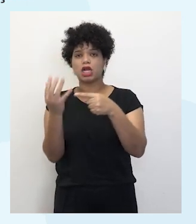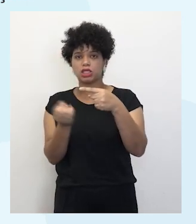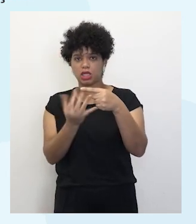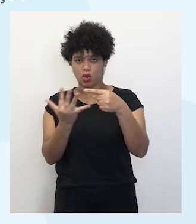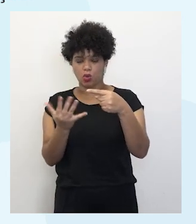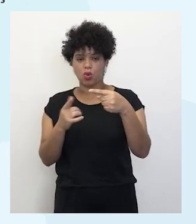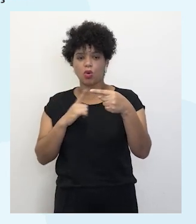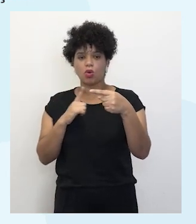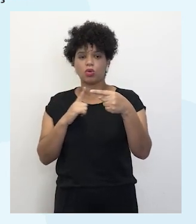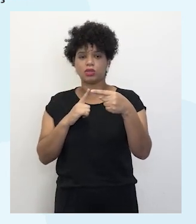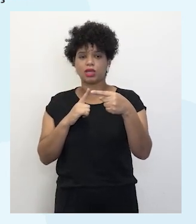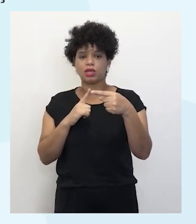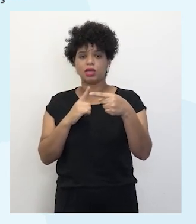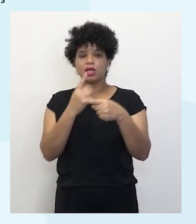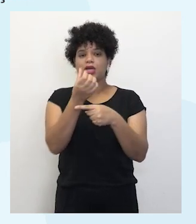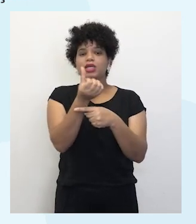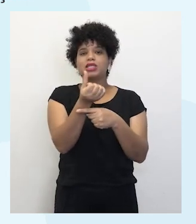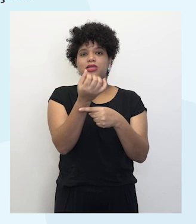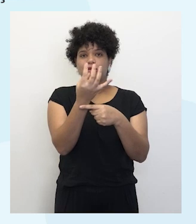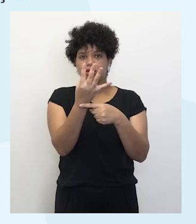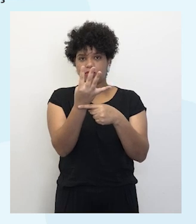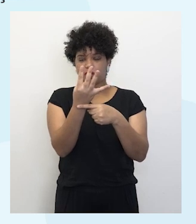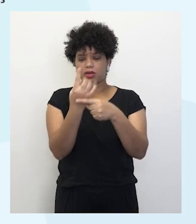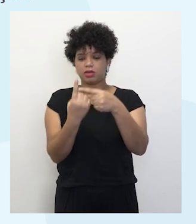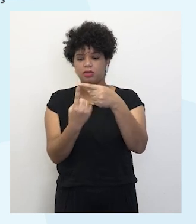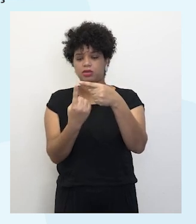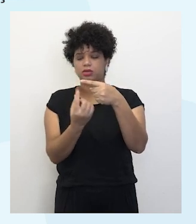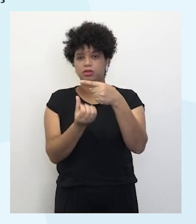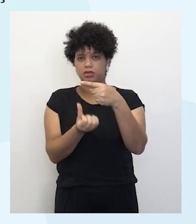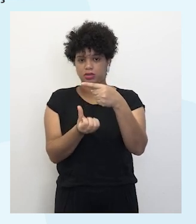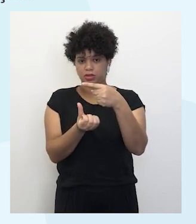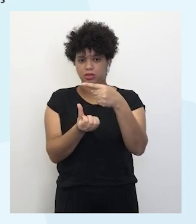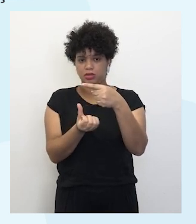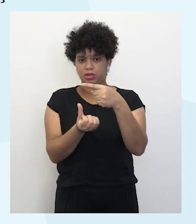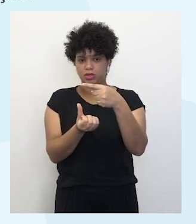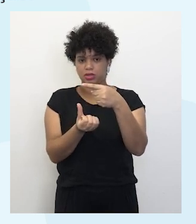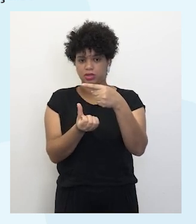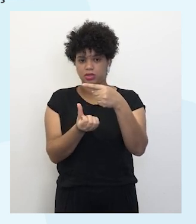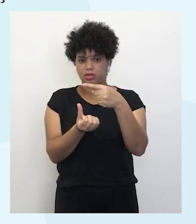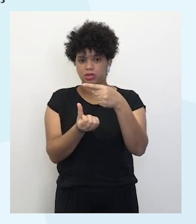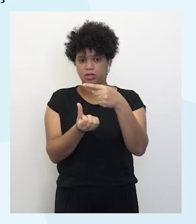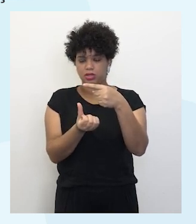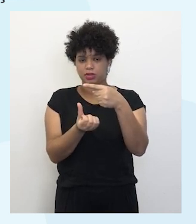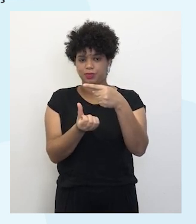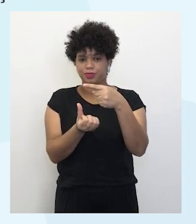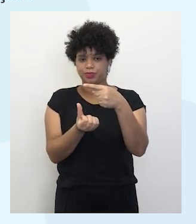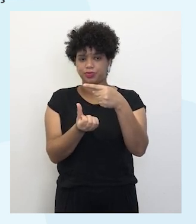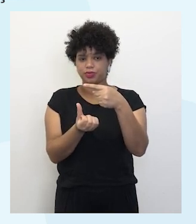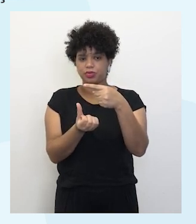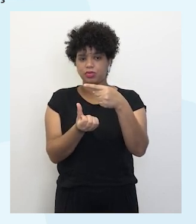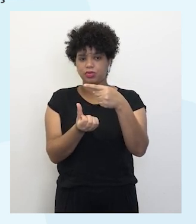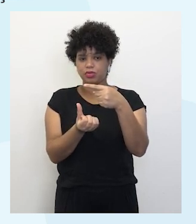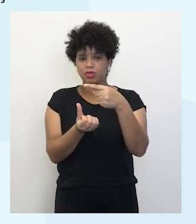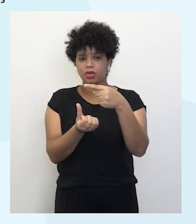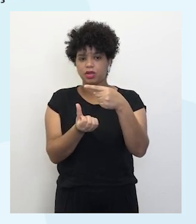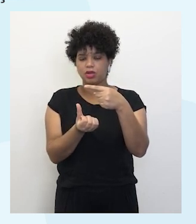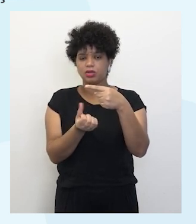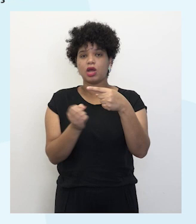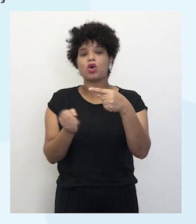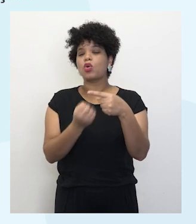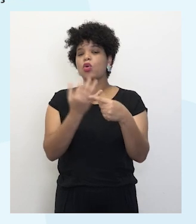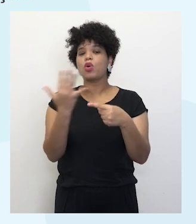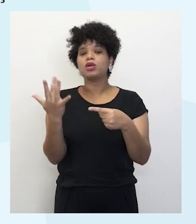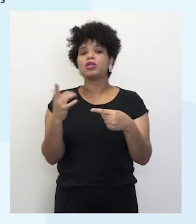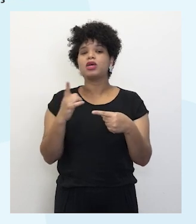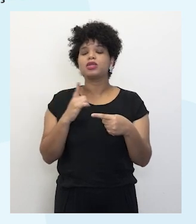que é dessa aqui de cima. Então, a gente vai começar com, por exemplo, quantas